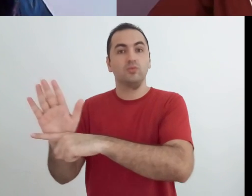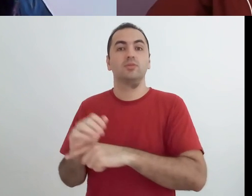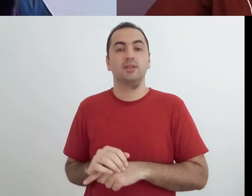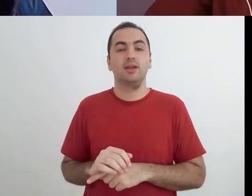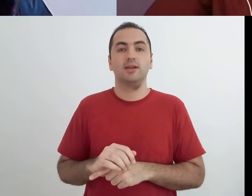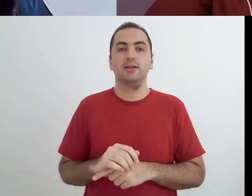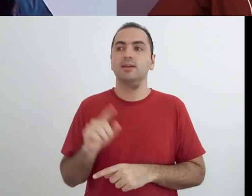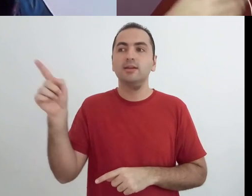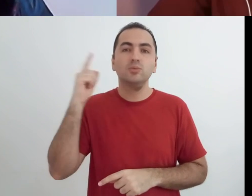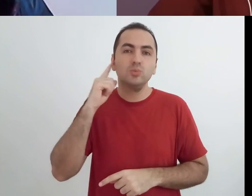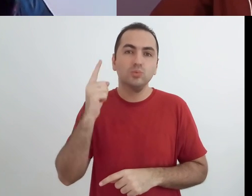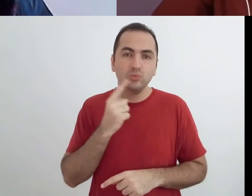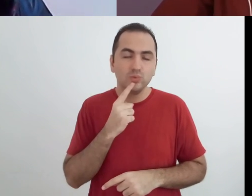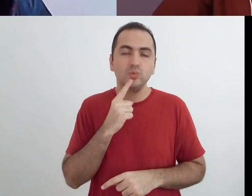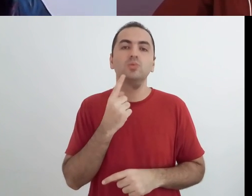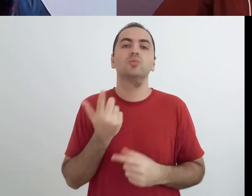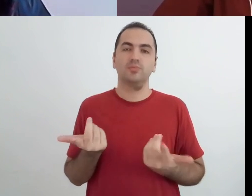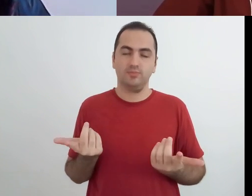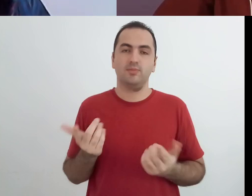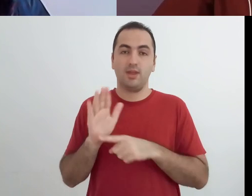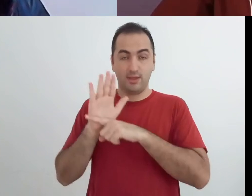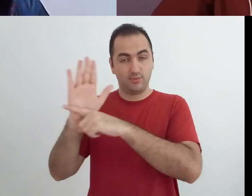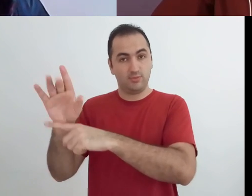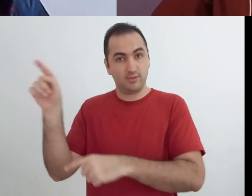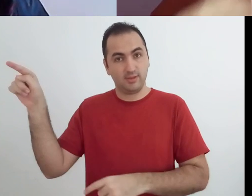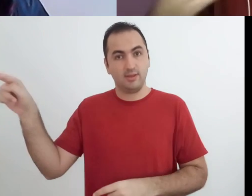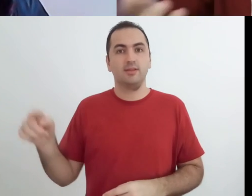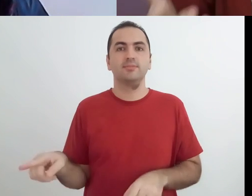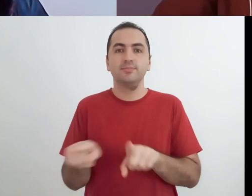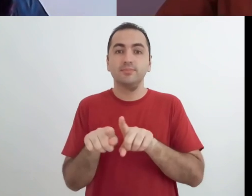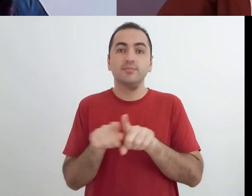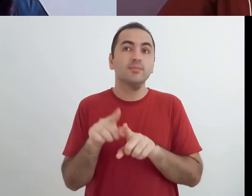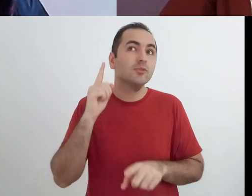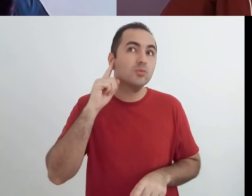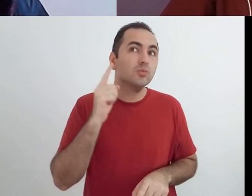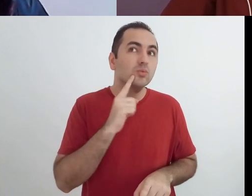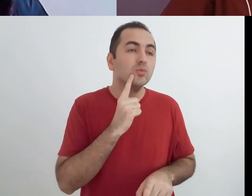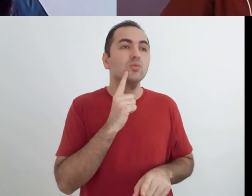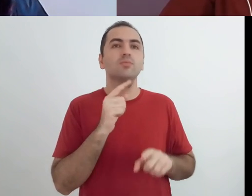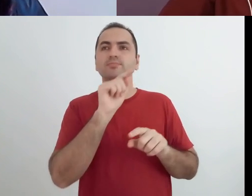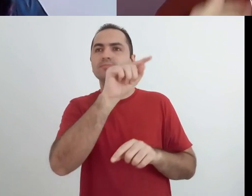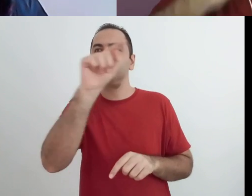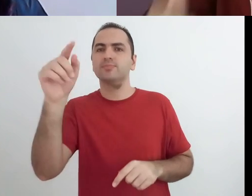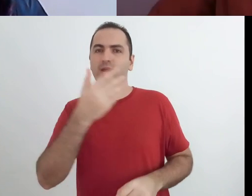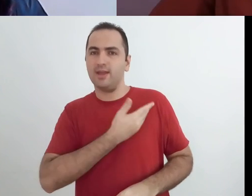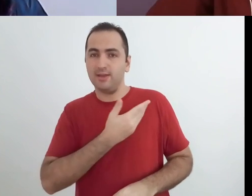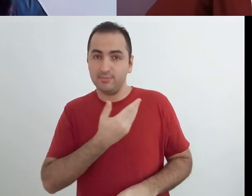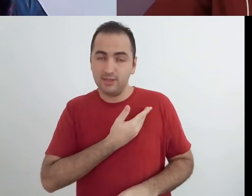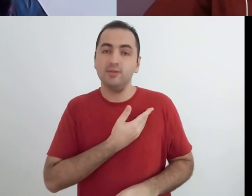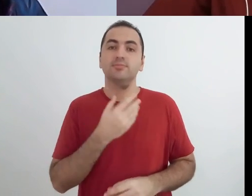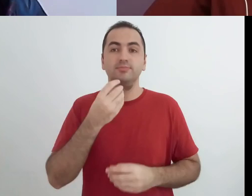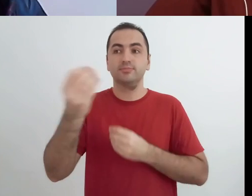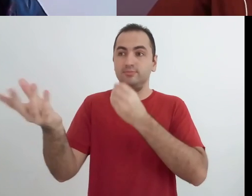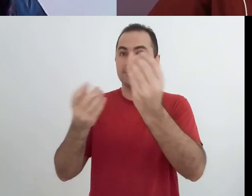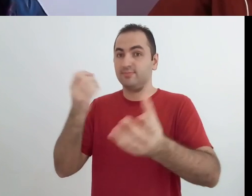conhece, que têm familiares surdos, pessoas que conhecem surdos, que são amigos de surdos. Então, passa esses vídeos para